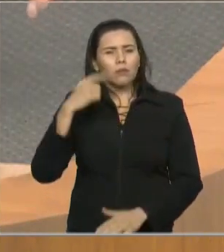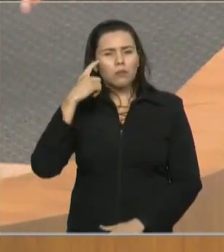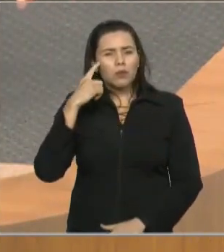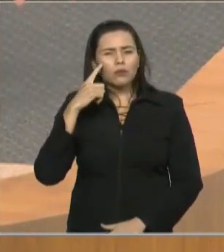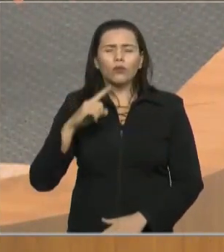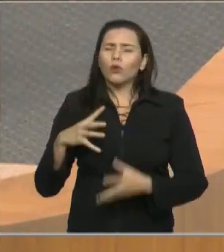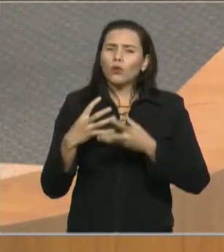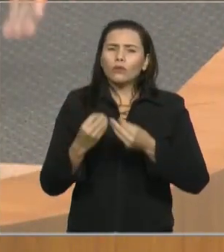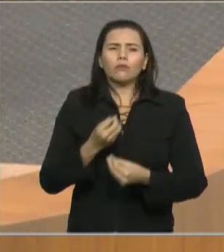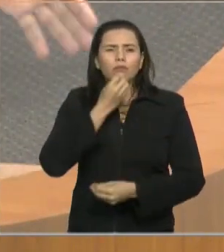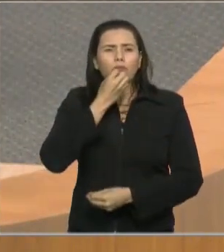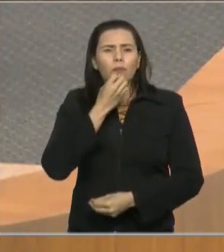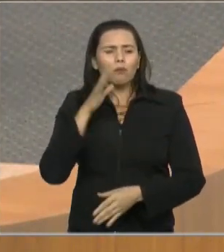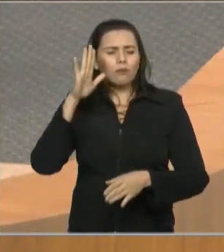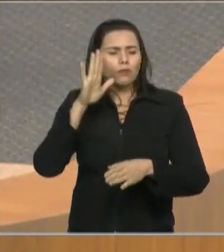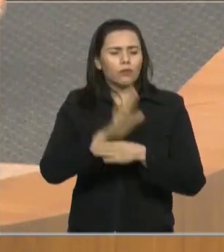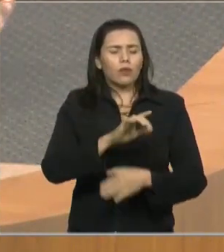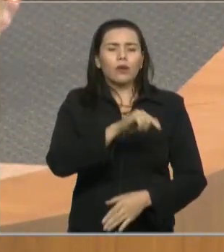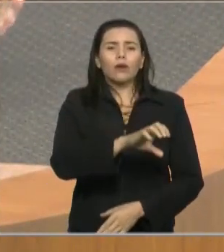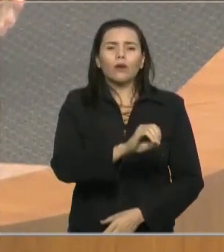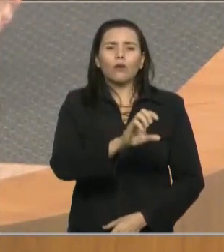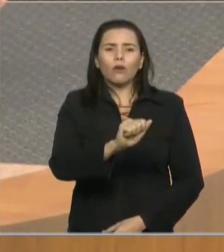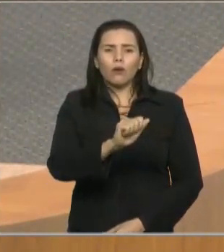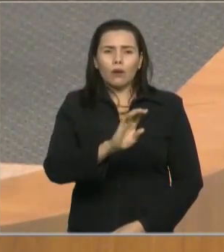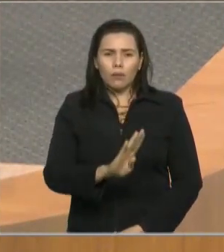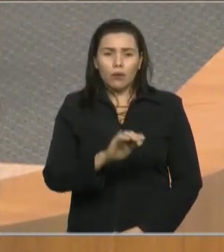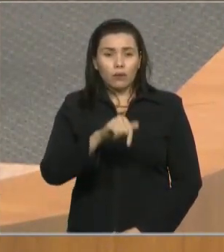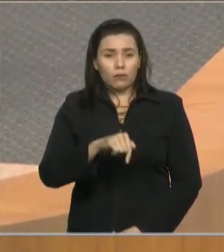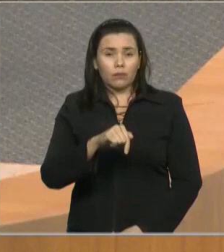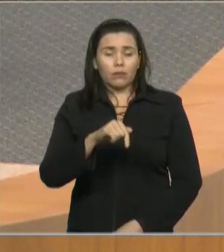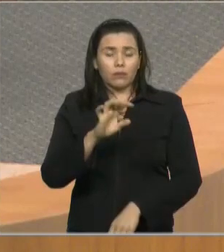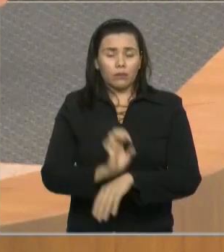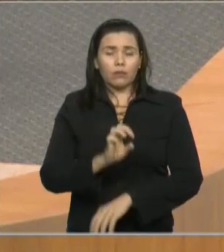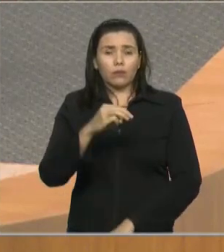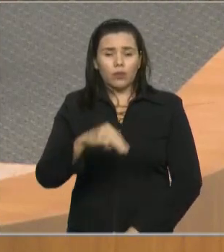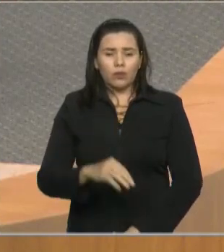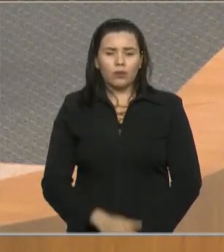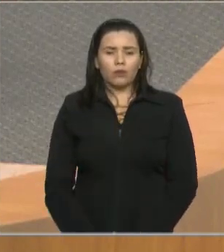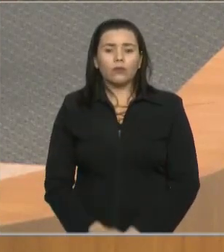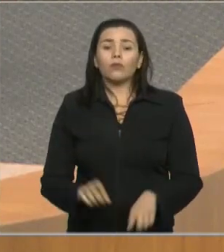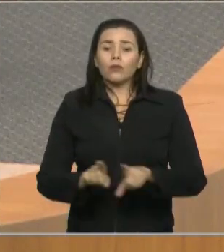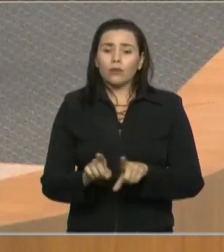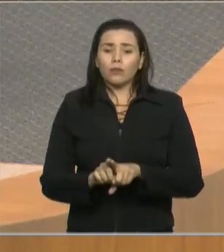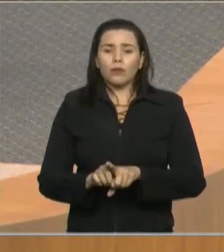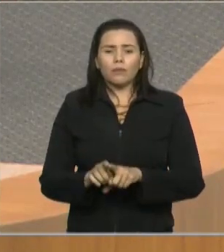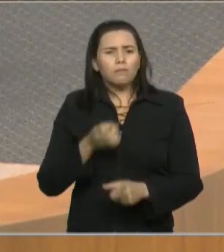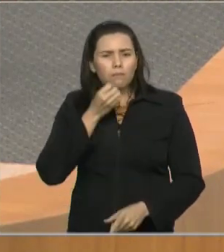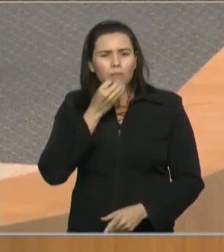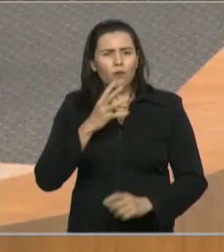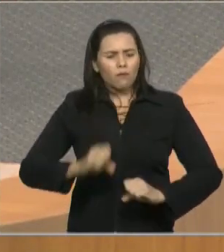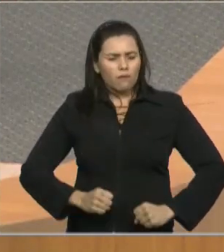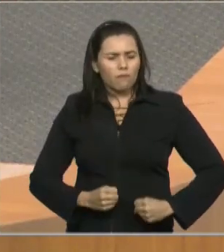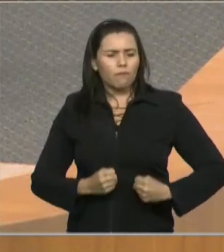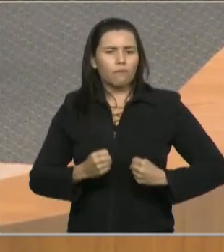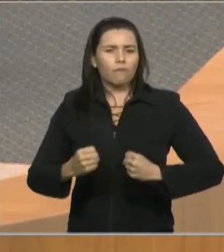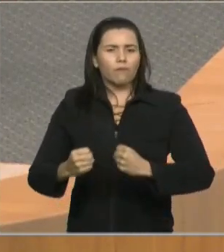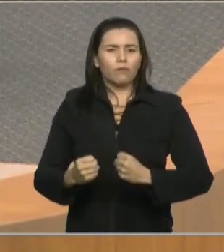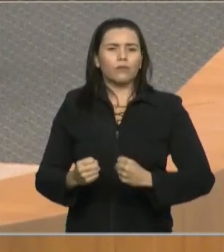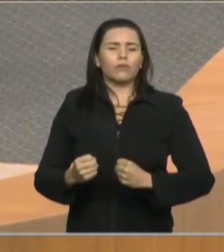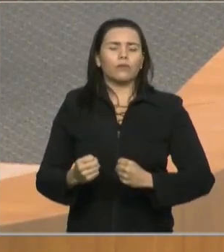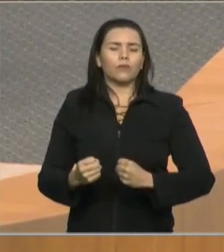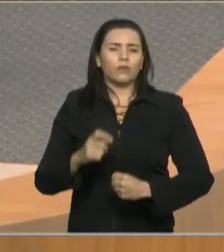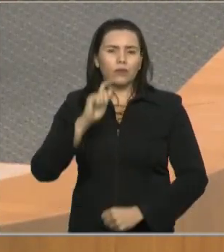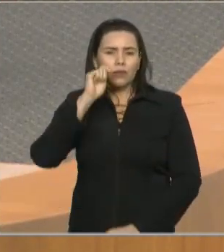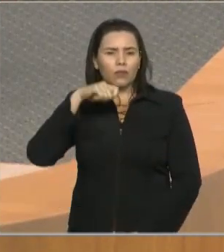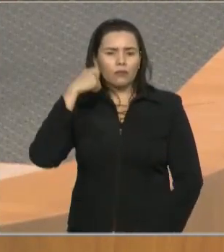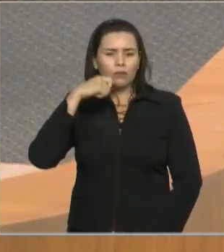Maranhão, do Brasil, seccional Maranhão, que é bom para o fortalecimento da advocacia, com